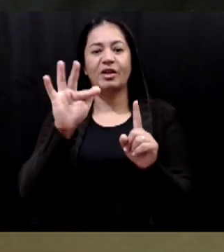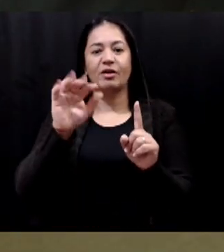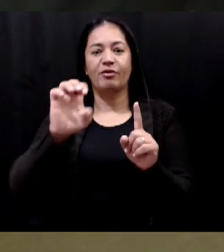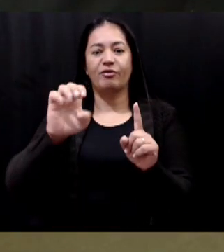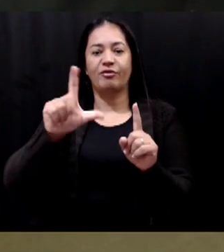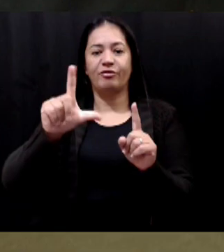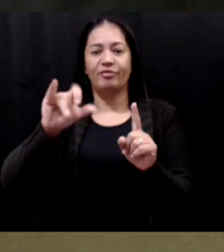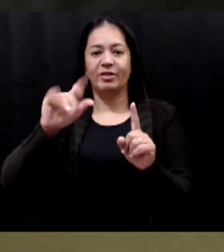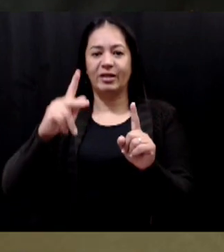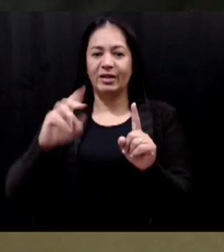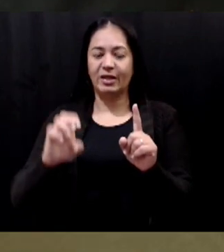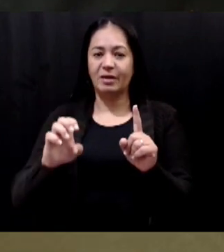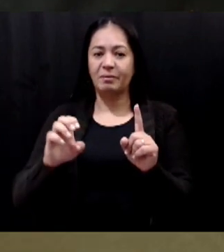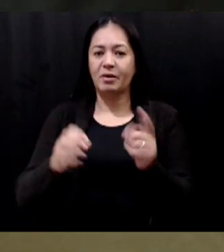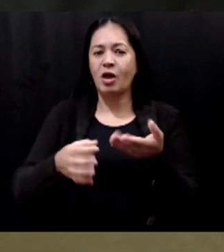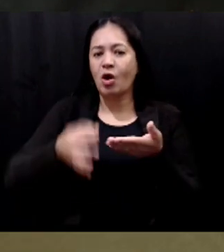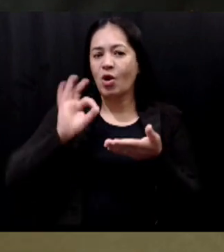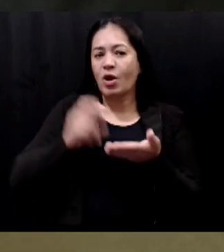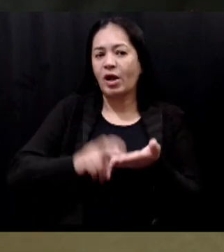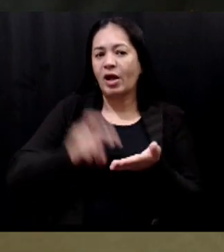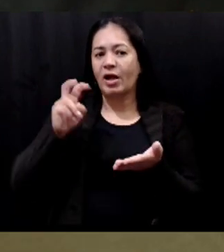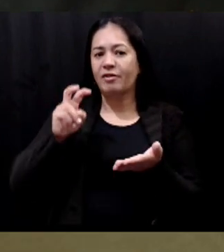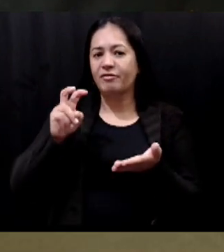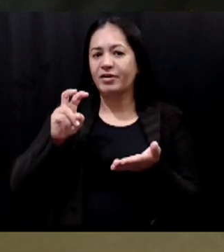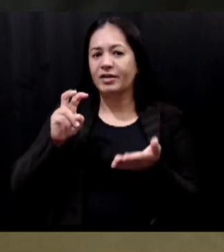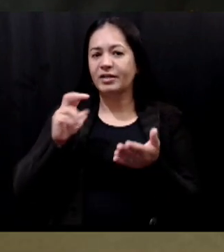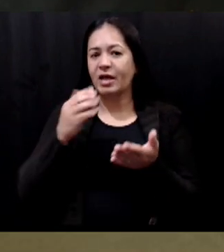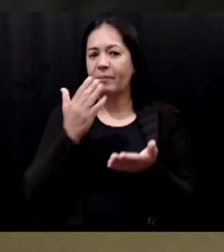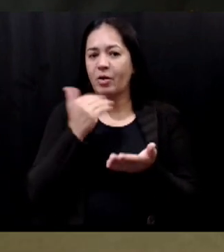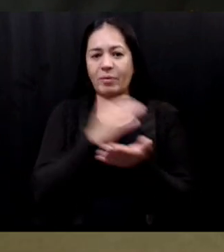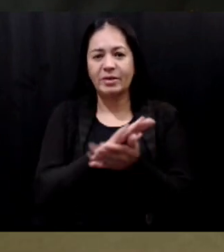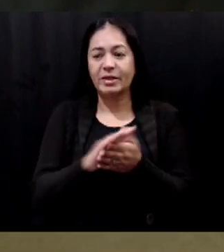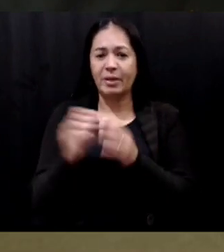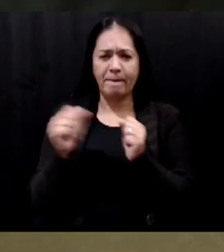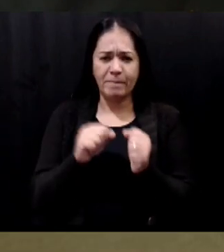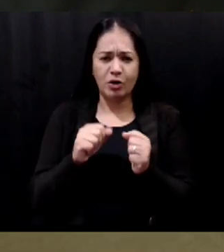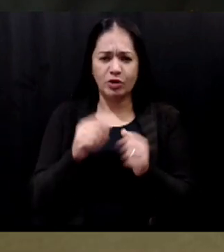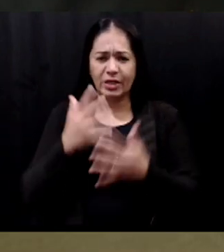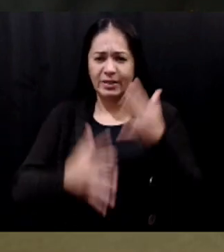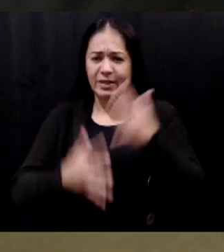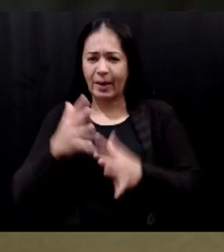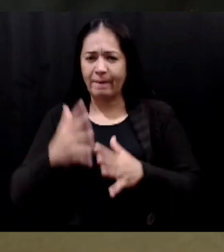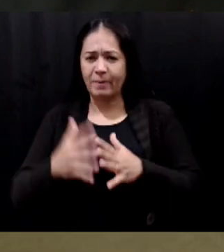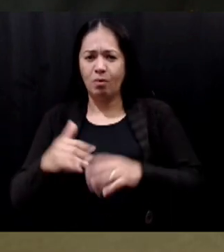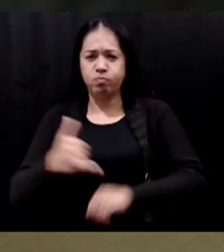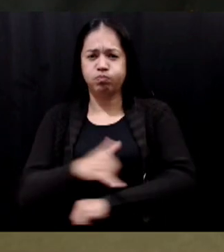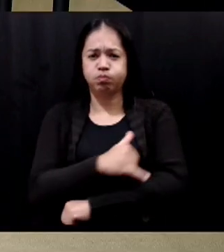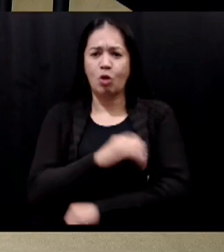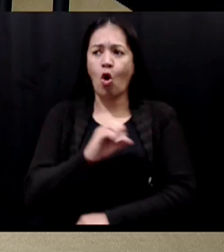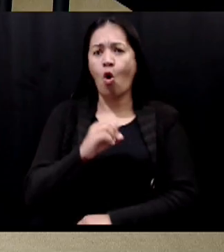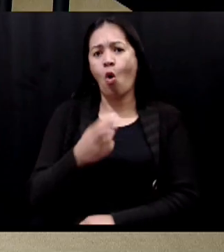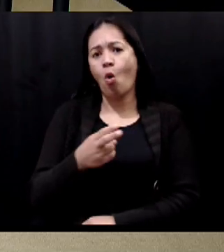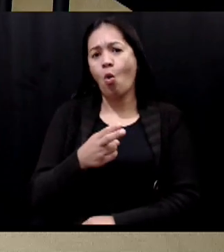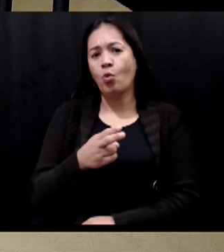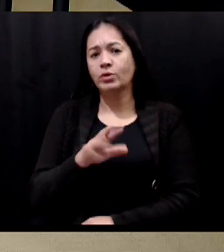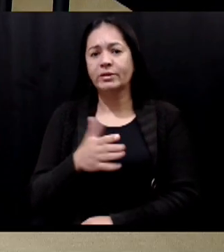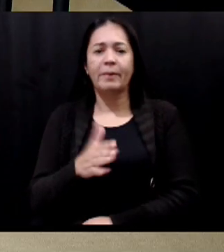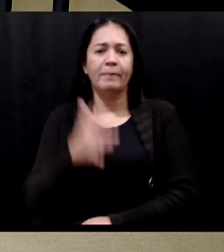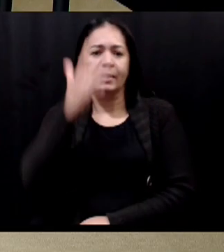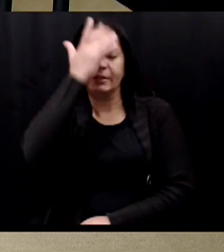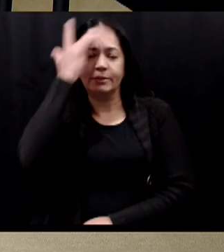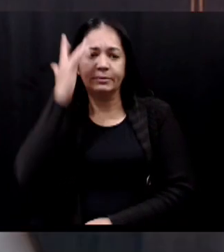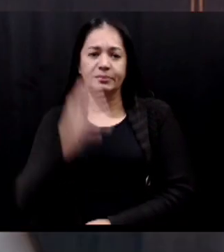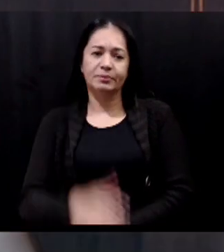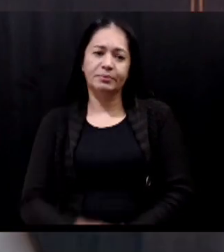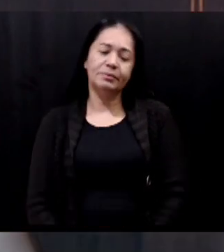manhã atrapalha manter o peso? Ou isso pode variar de pessoa para pessoa, Paula? Vamos lá. Para